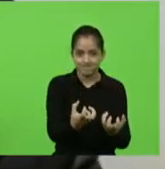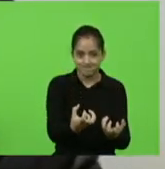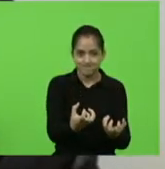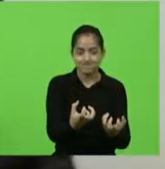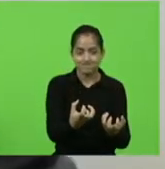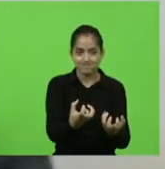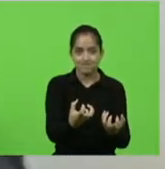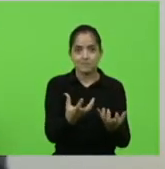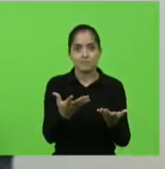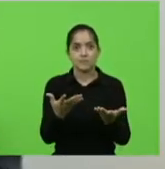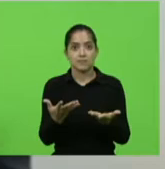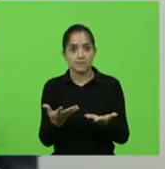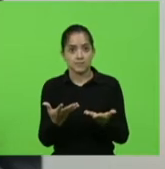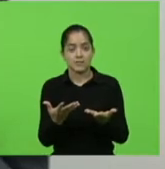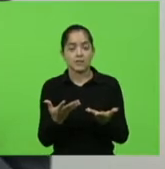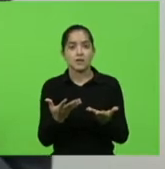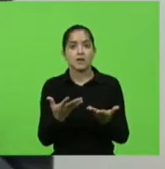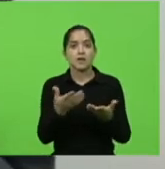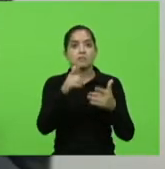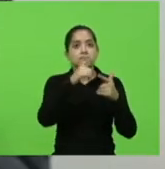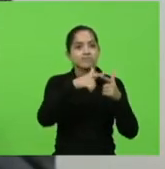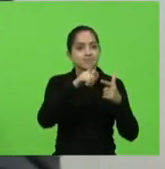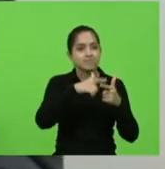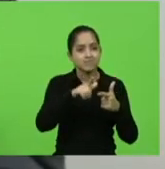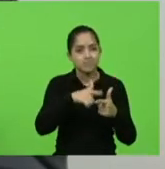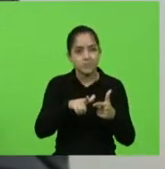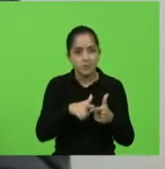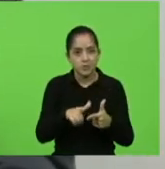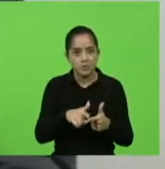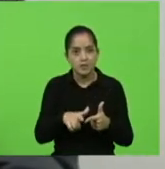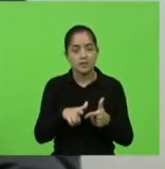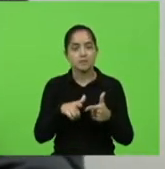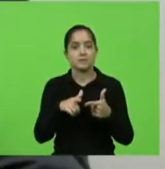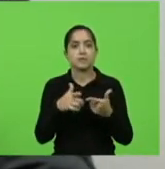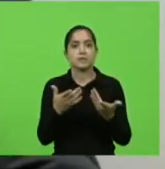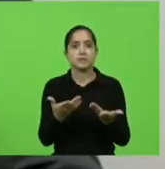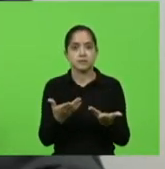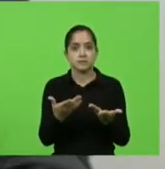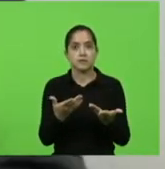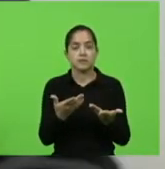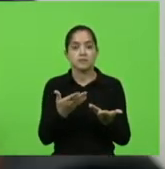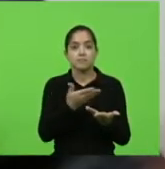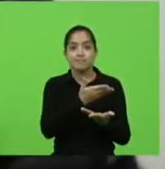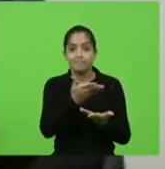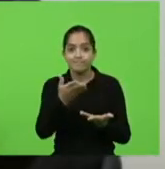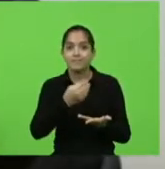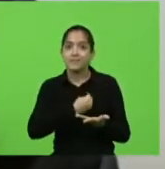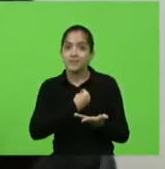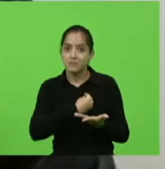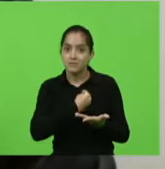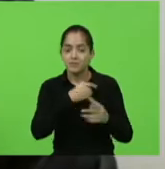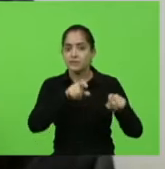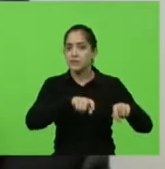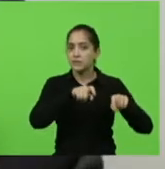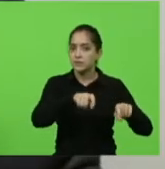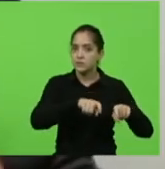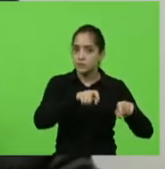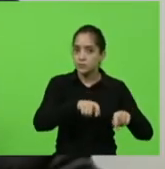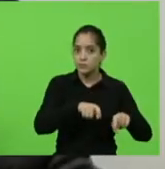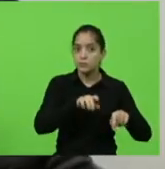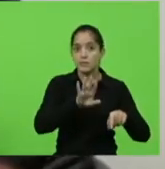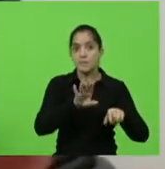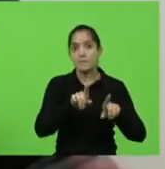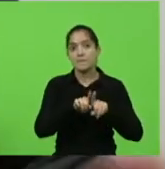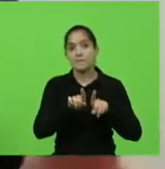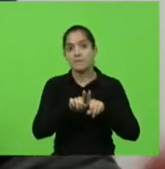ela não só ataca diretamente aqueles que vivem da agricultura, mas